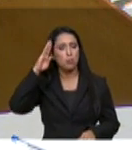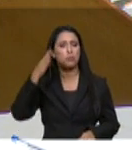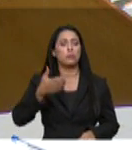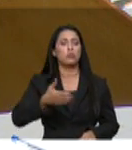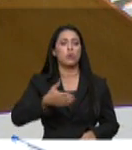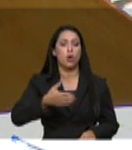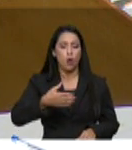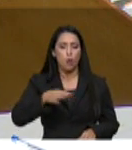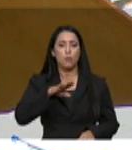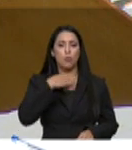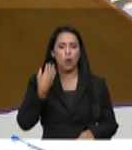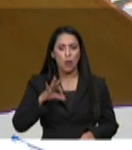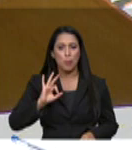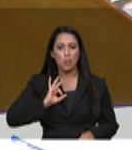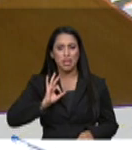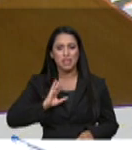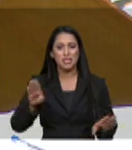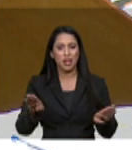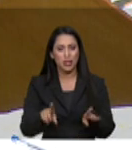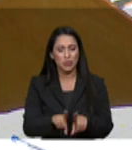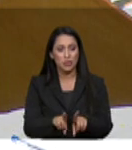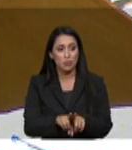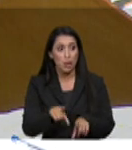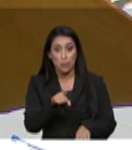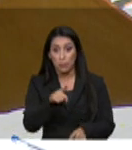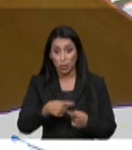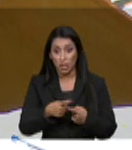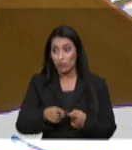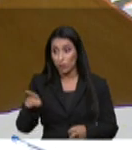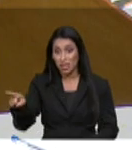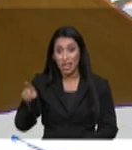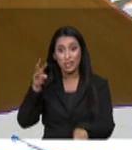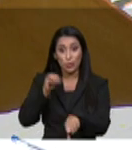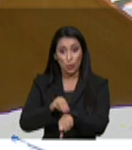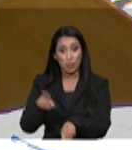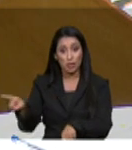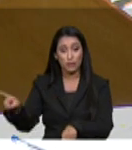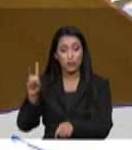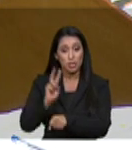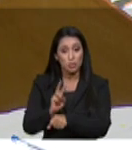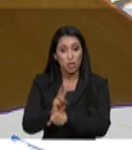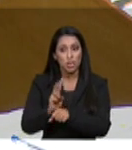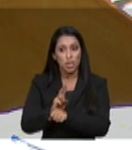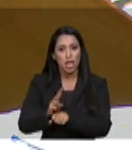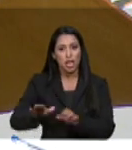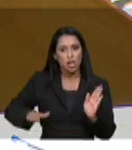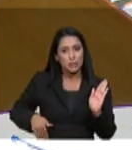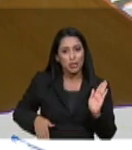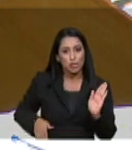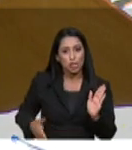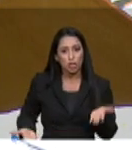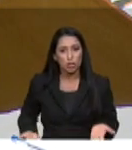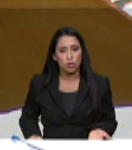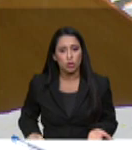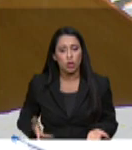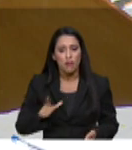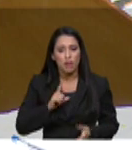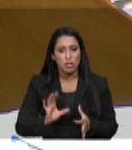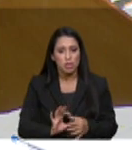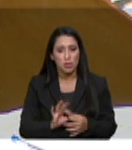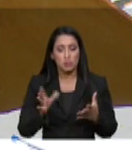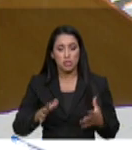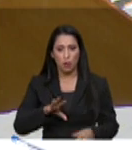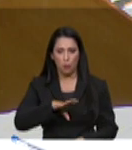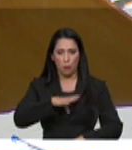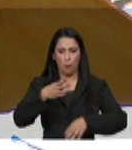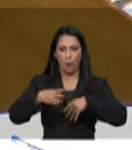bandidos vocês protegem esses bandidos estão liberdade a eles e claro a expectativa da impunidade vocês permitem que eles têm